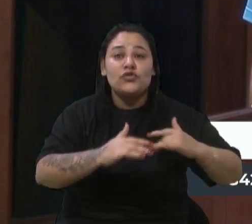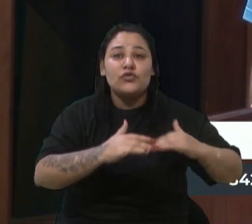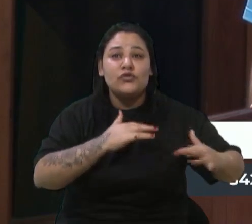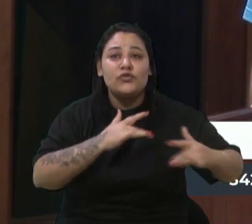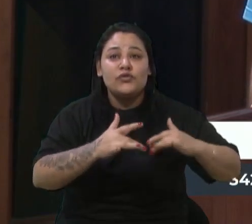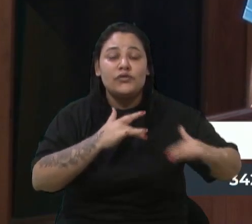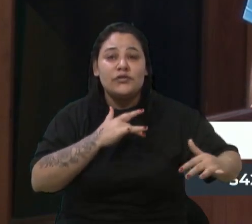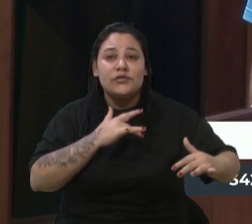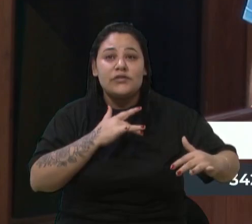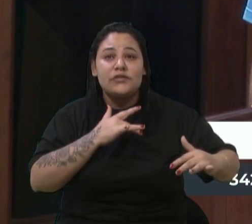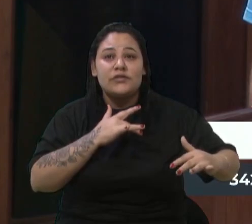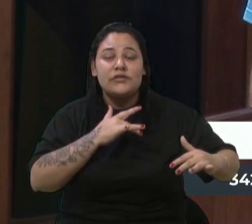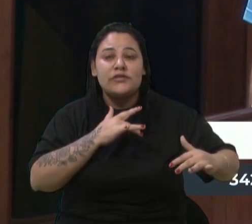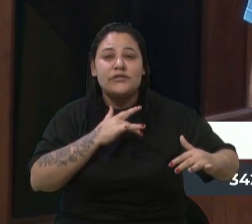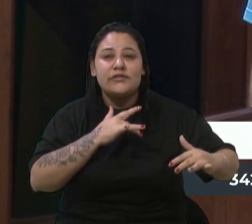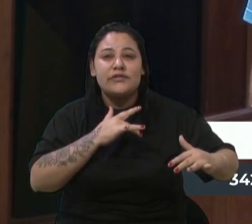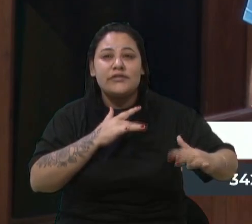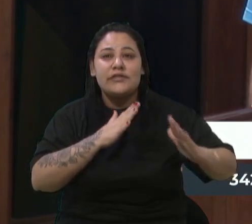Igreja Católica,